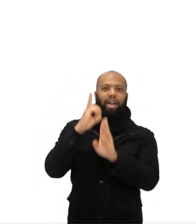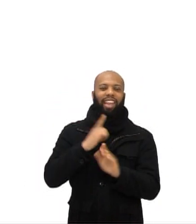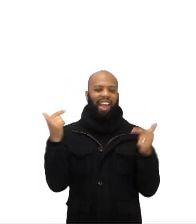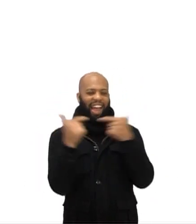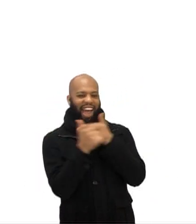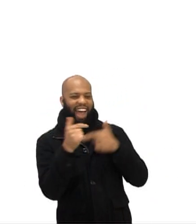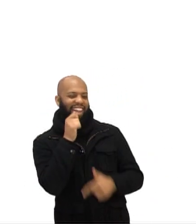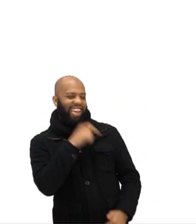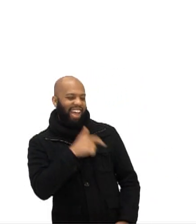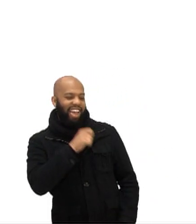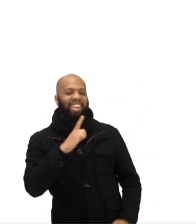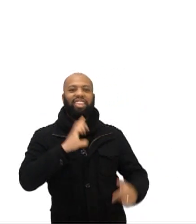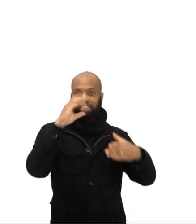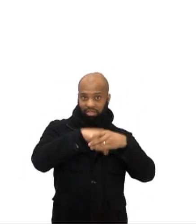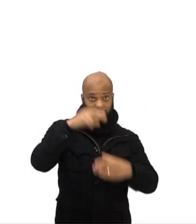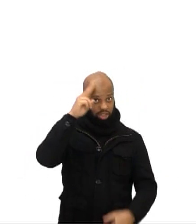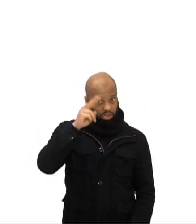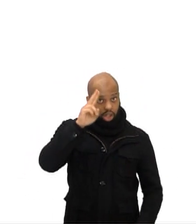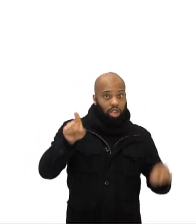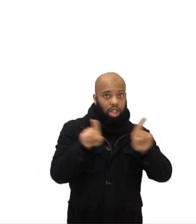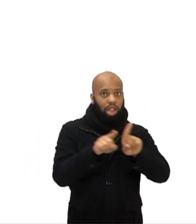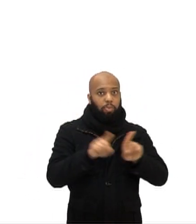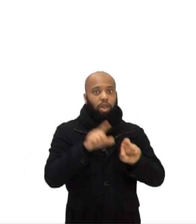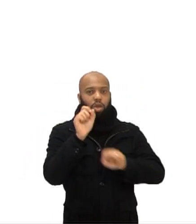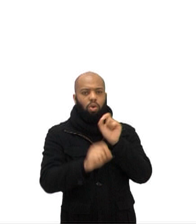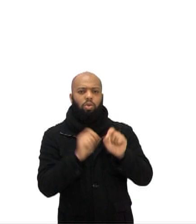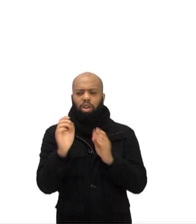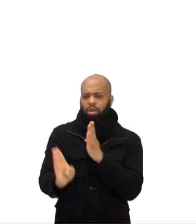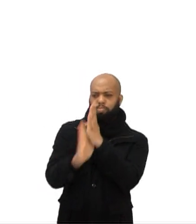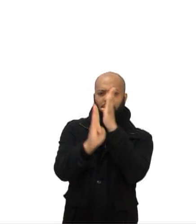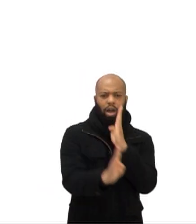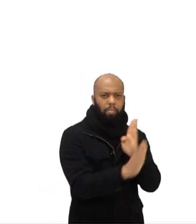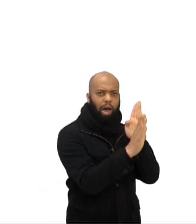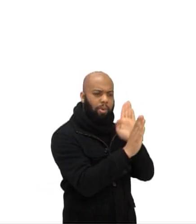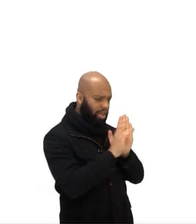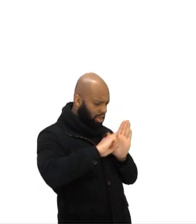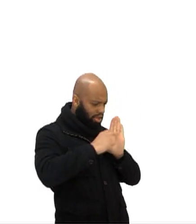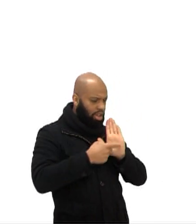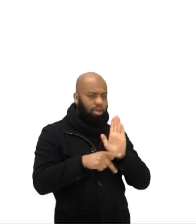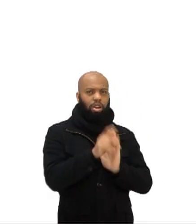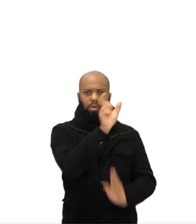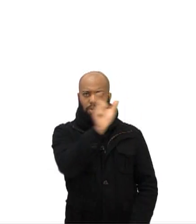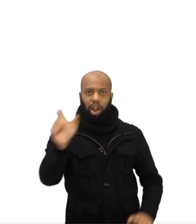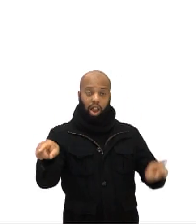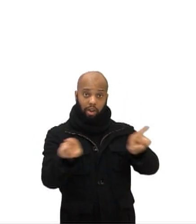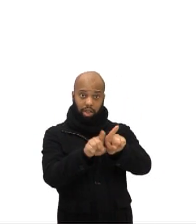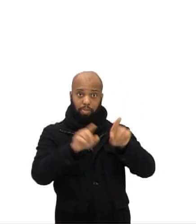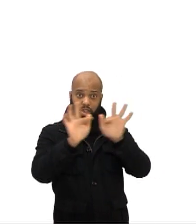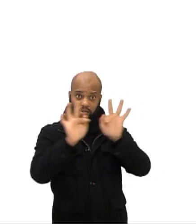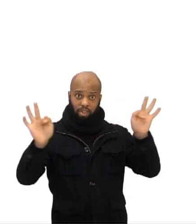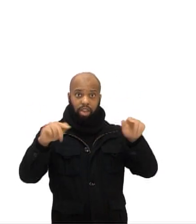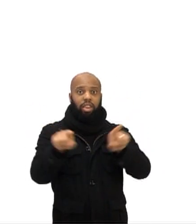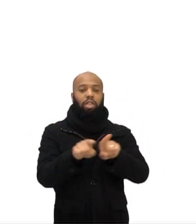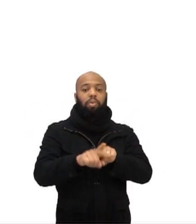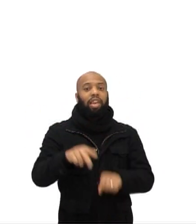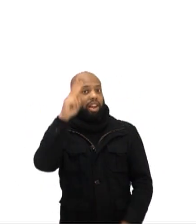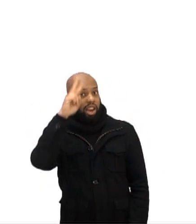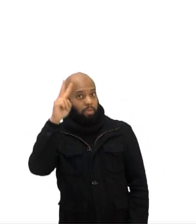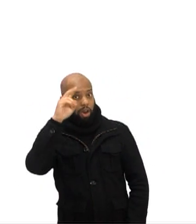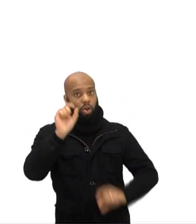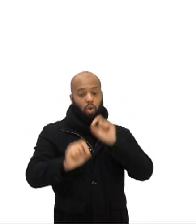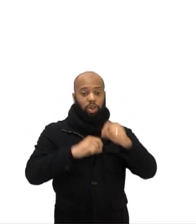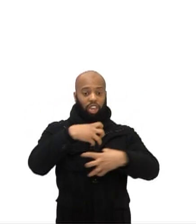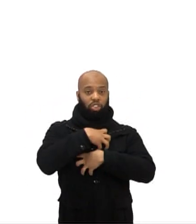ou ironia, inferir sentidos às palavras e expressões e relembrar os modos verbais. Então, a